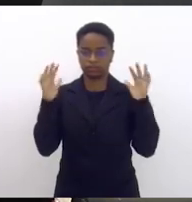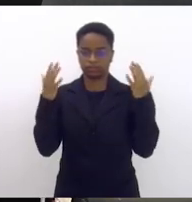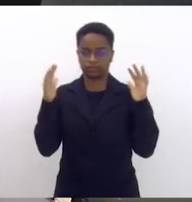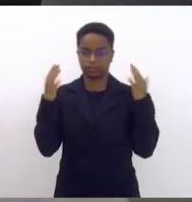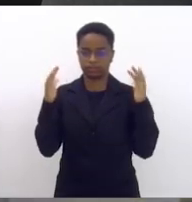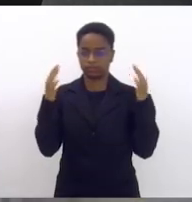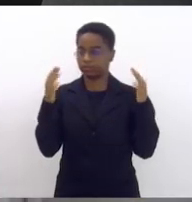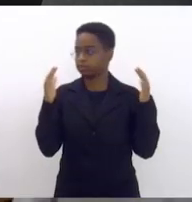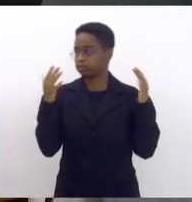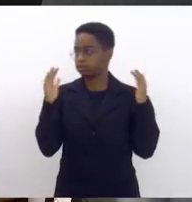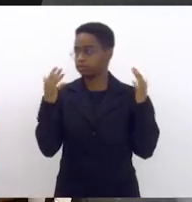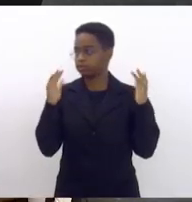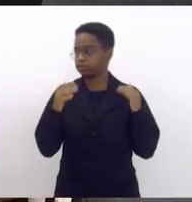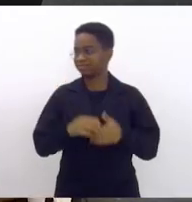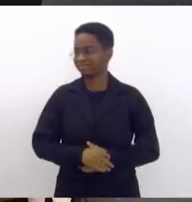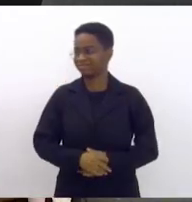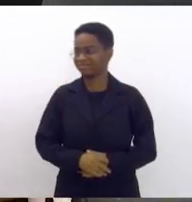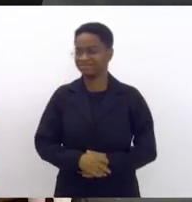Janeiro